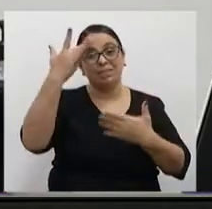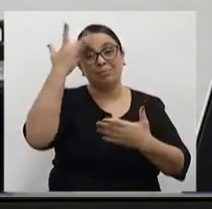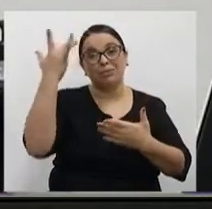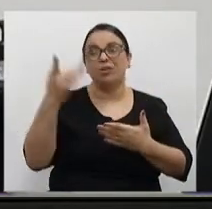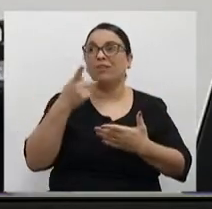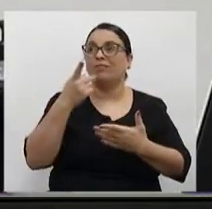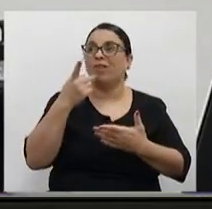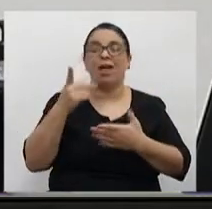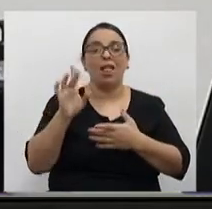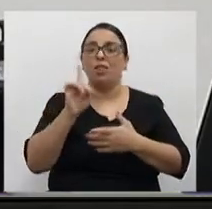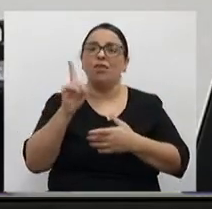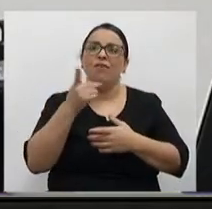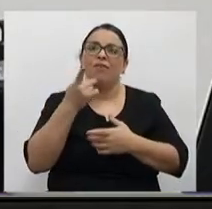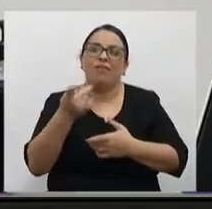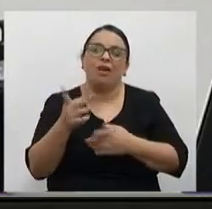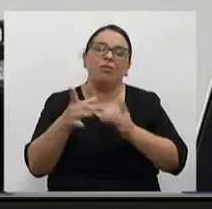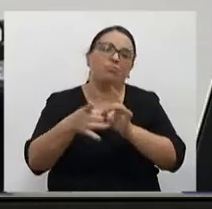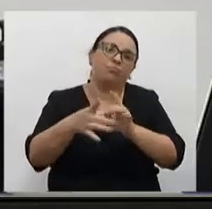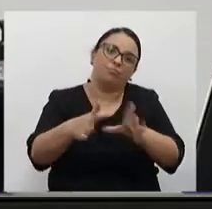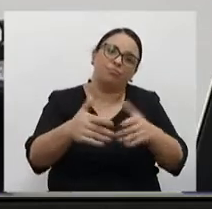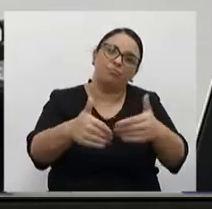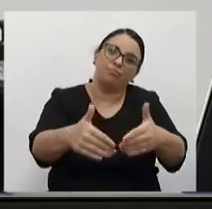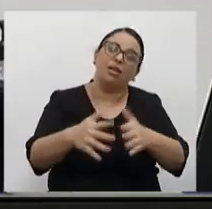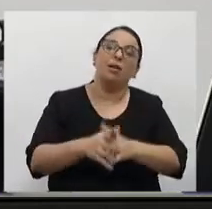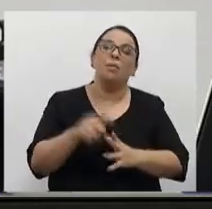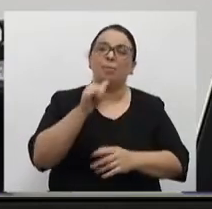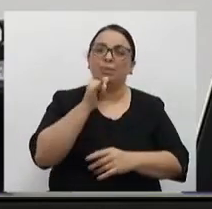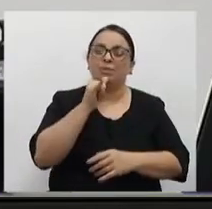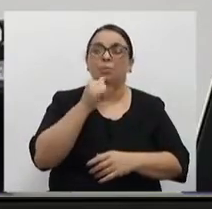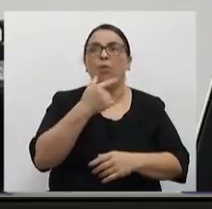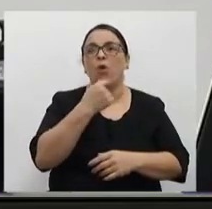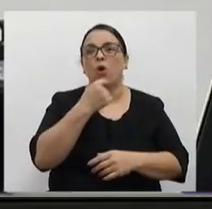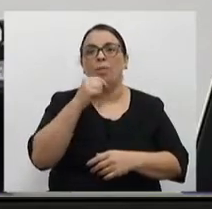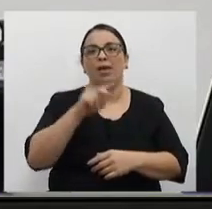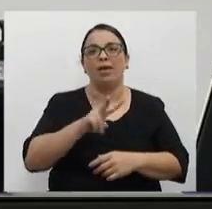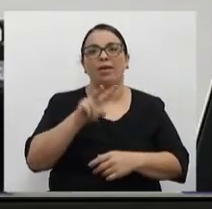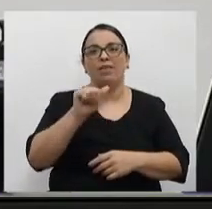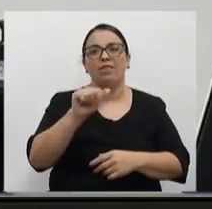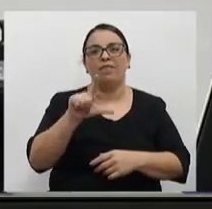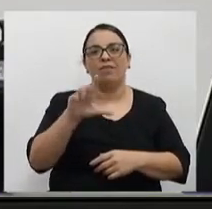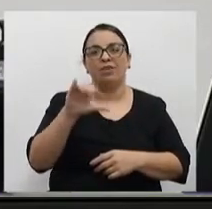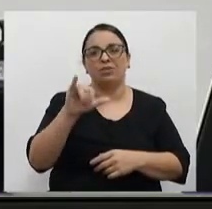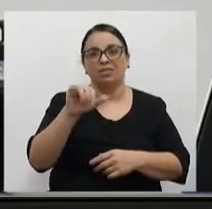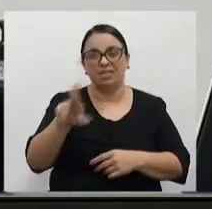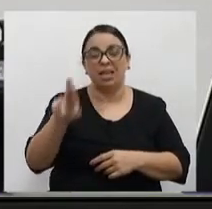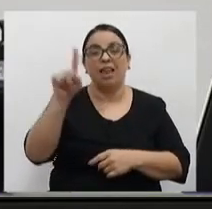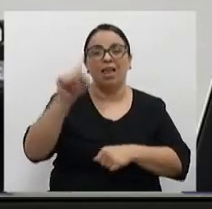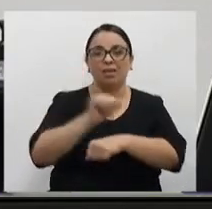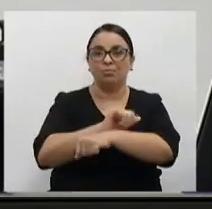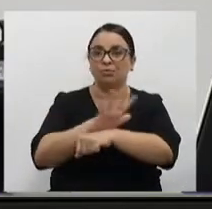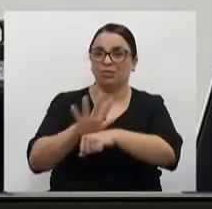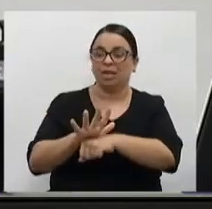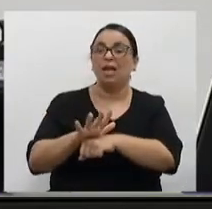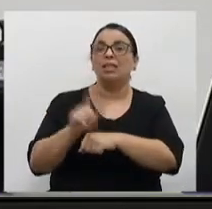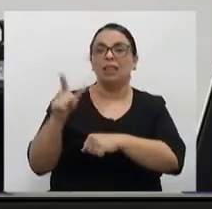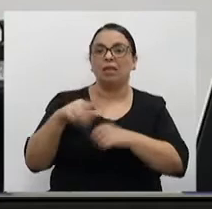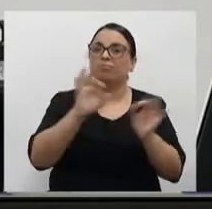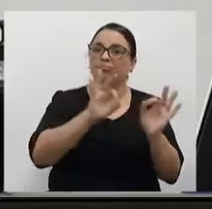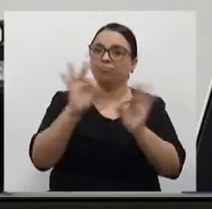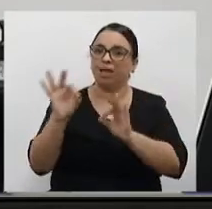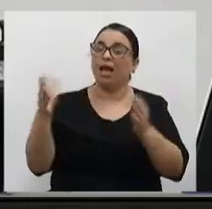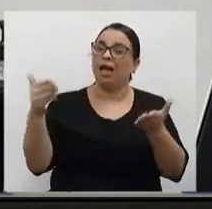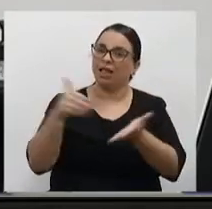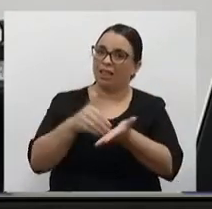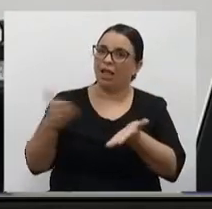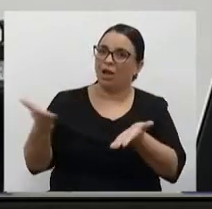nosso amigo Valci, lá de Montes Claros, né? Que está aí acompanhando até agora, né, Valci? Da Associação de